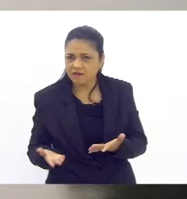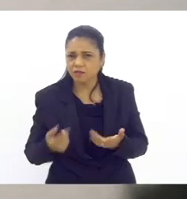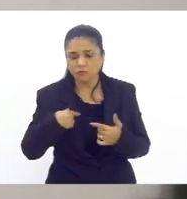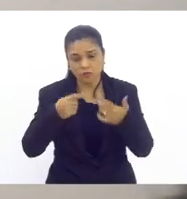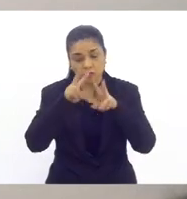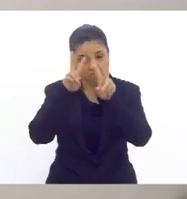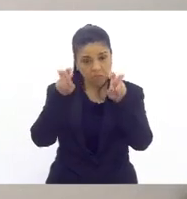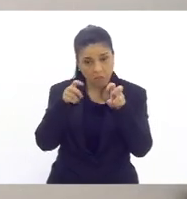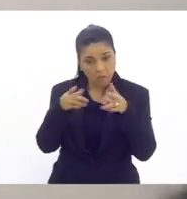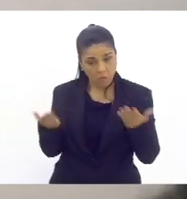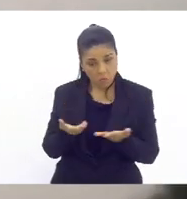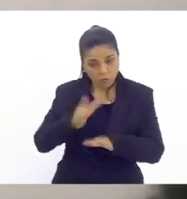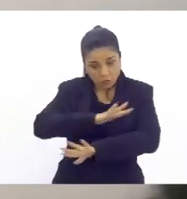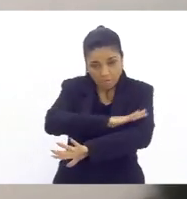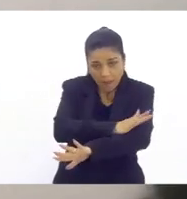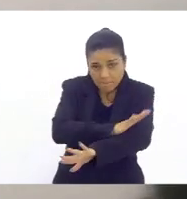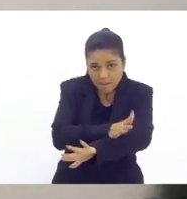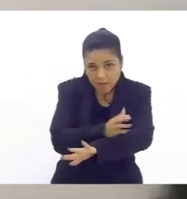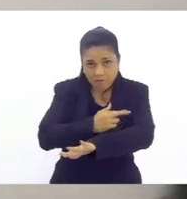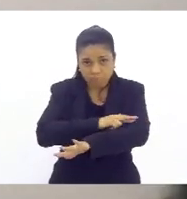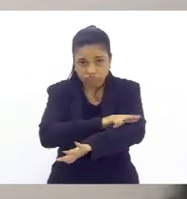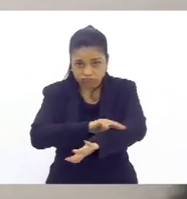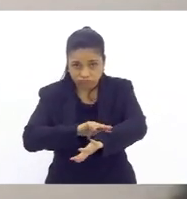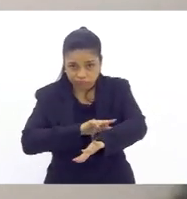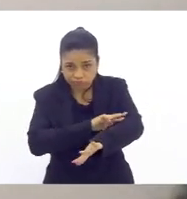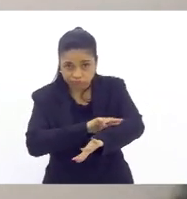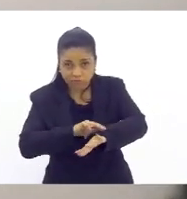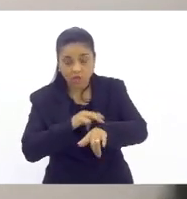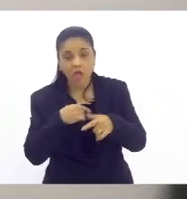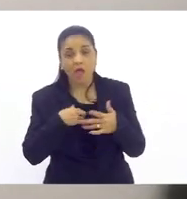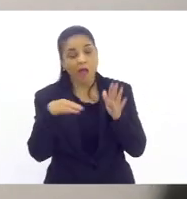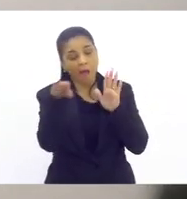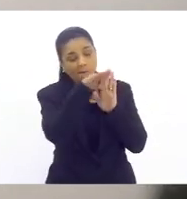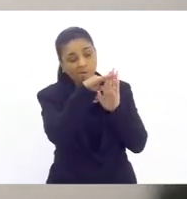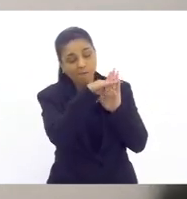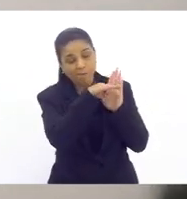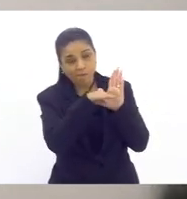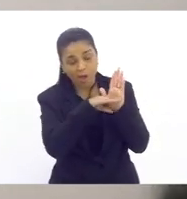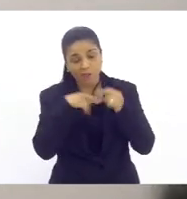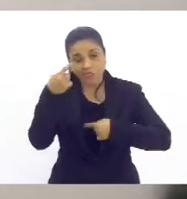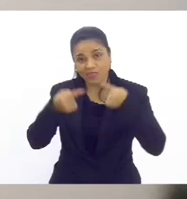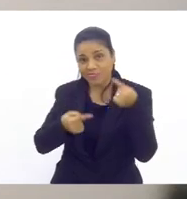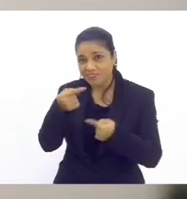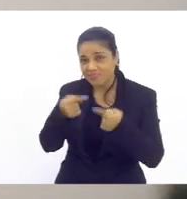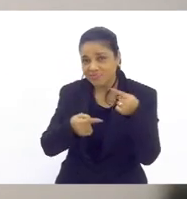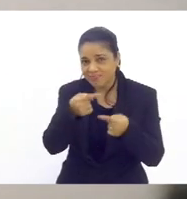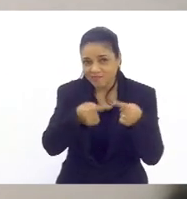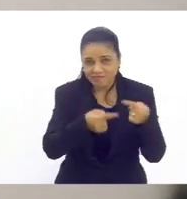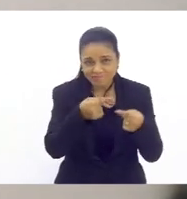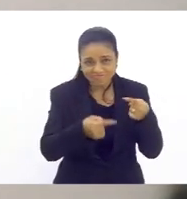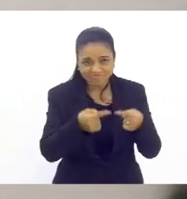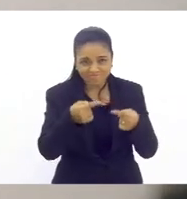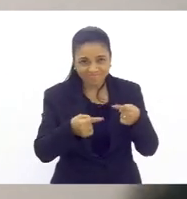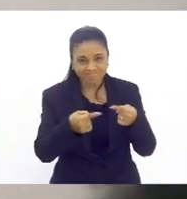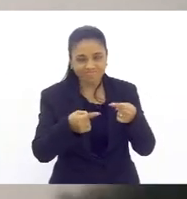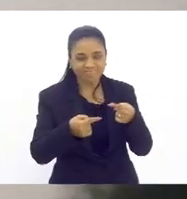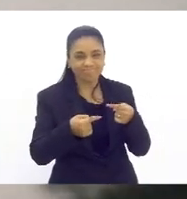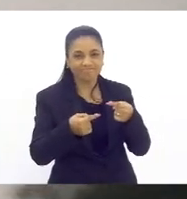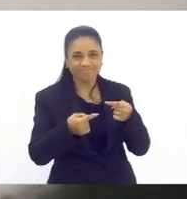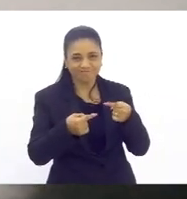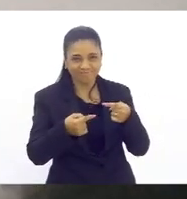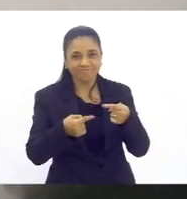racismo Mas também como que a pauta né e o debate ele vem sendo protagonizado